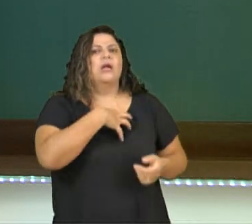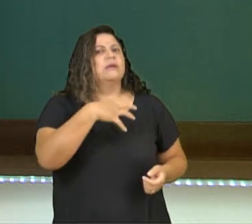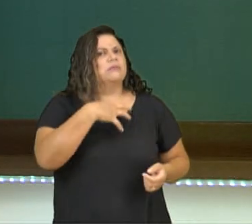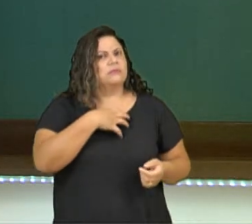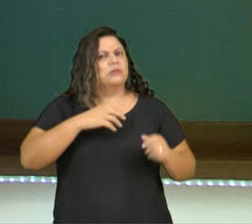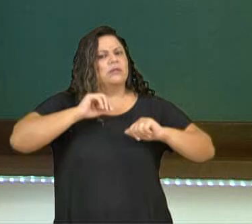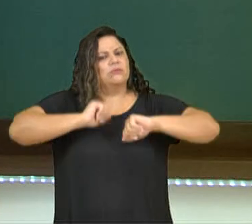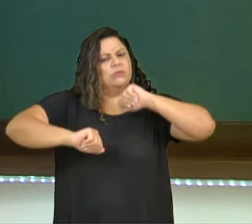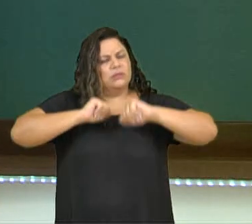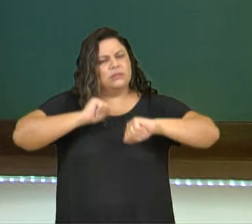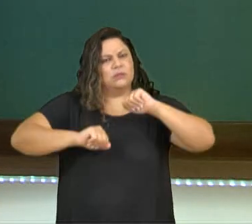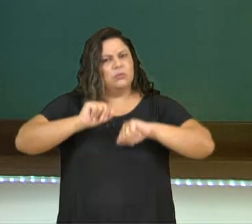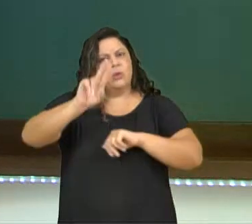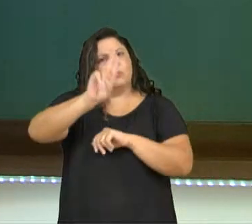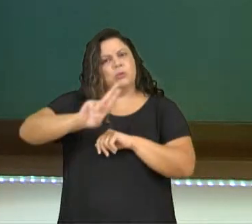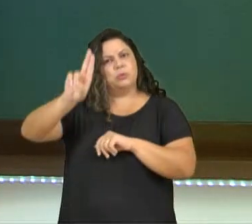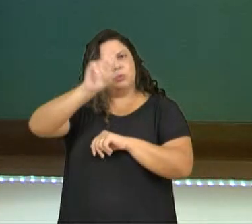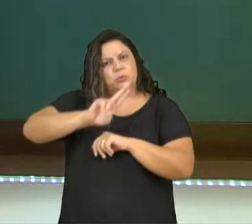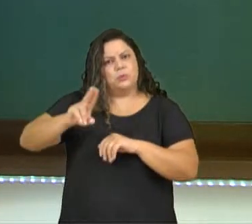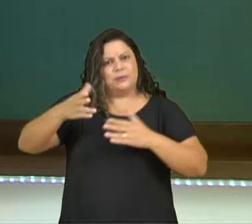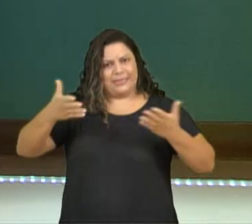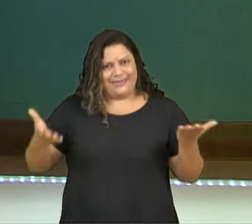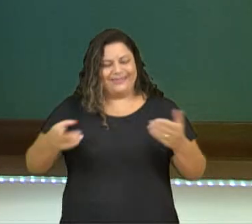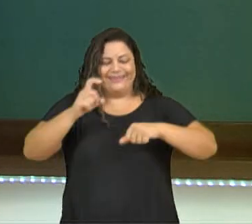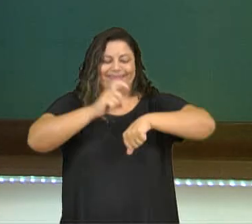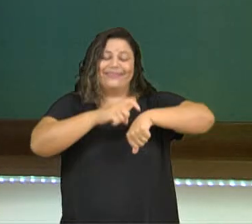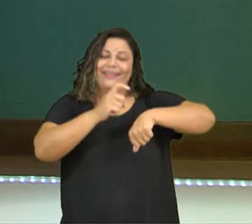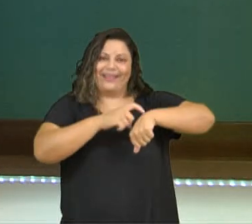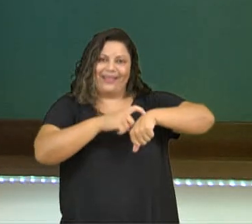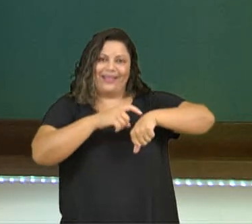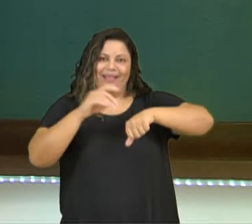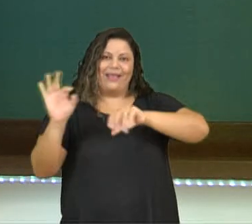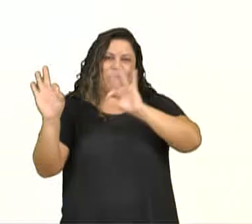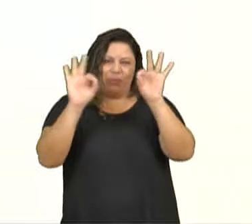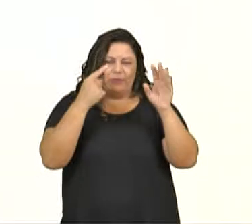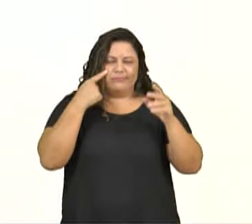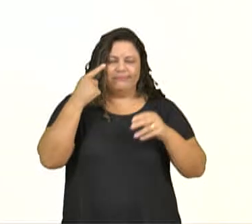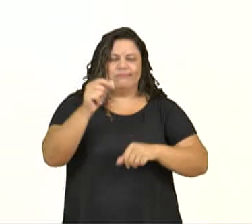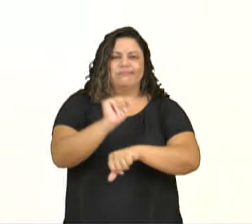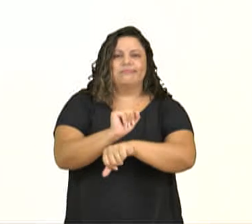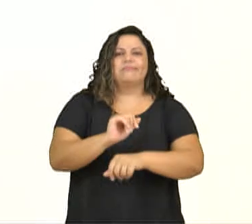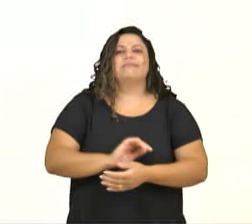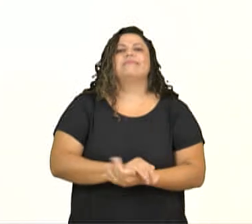podem utilizar ferramentas publicitárias. O tempo está na tela e a gente está te esperando.